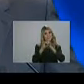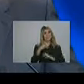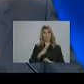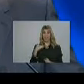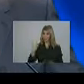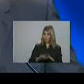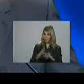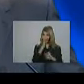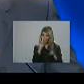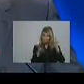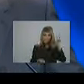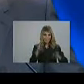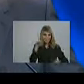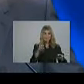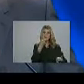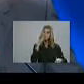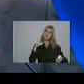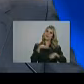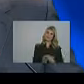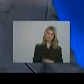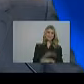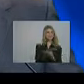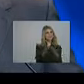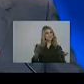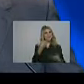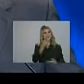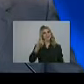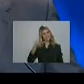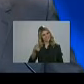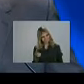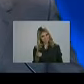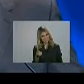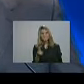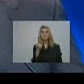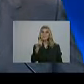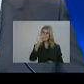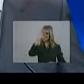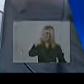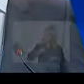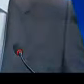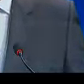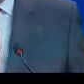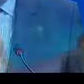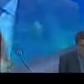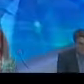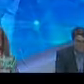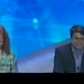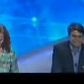agora com a gente. Uma boa noite, eleições 2016. Você decide na Band.